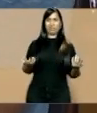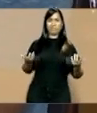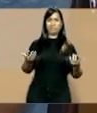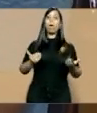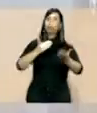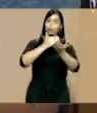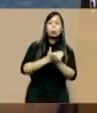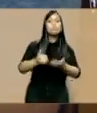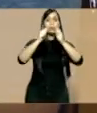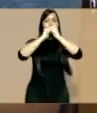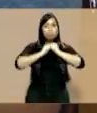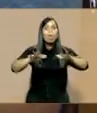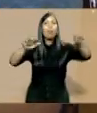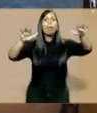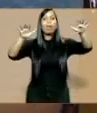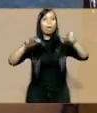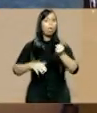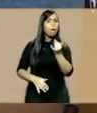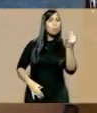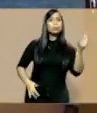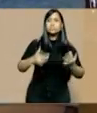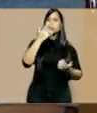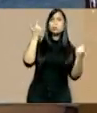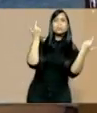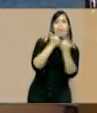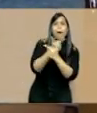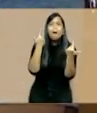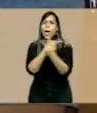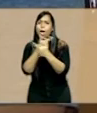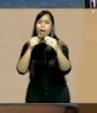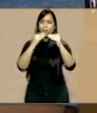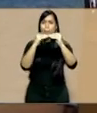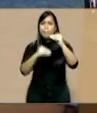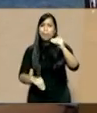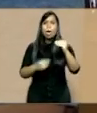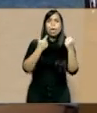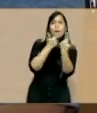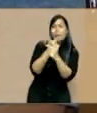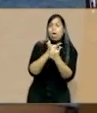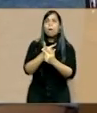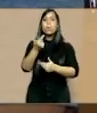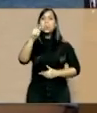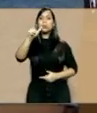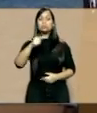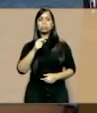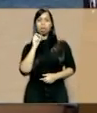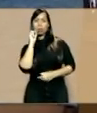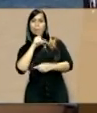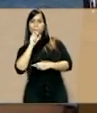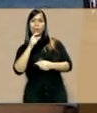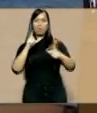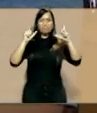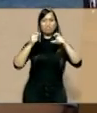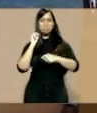começou a repercussão. Alguns dando risada da foto, outros criticando a